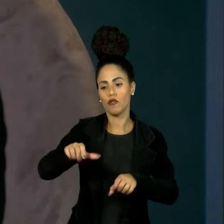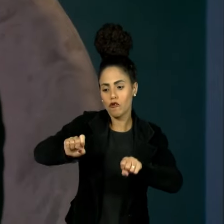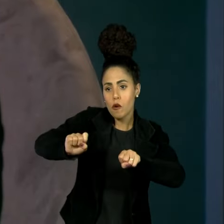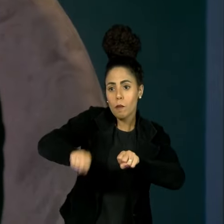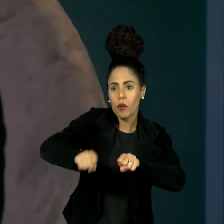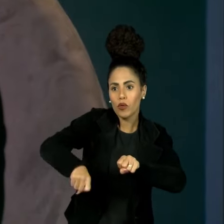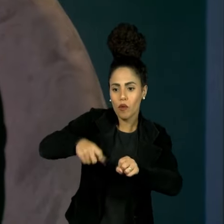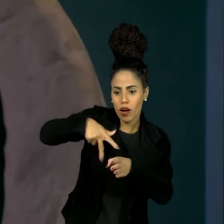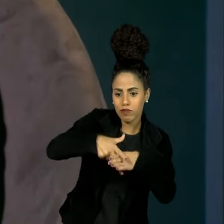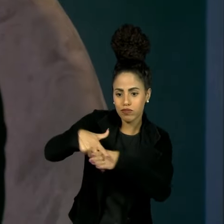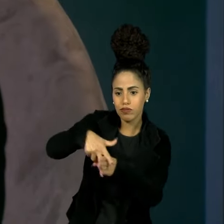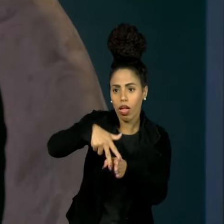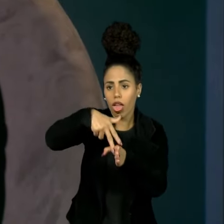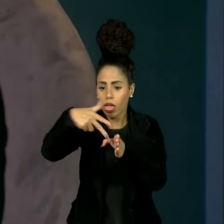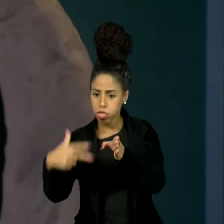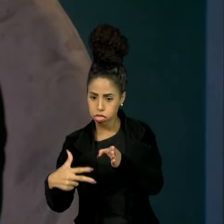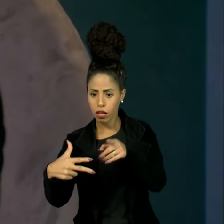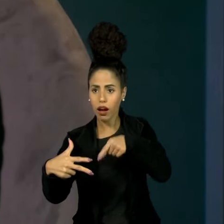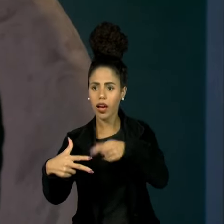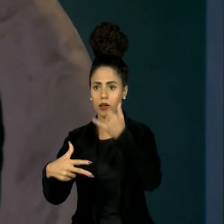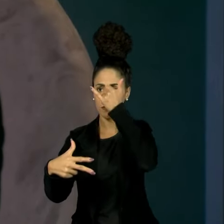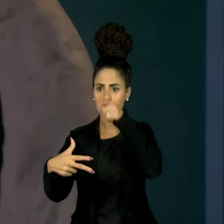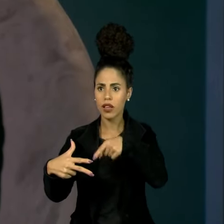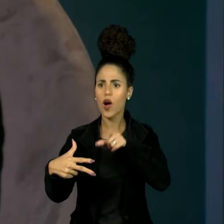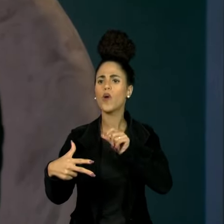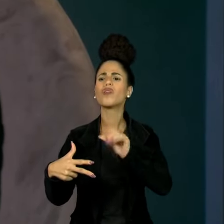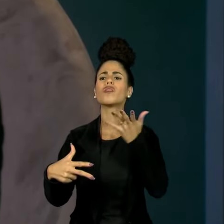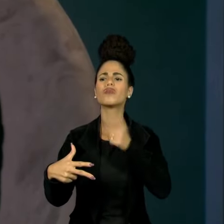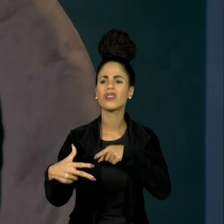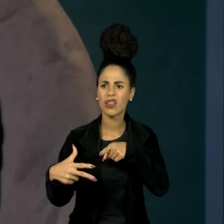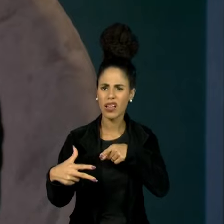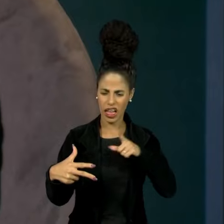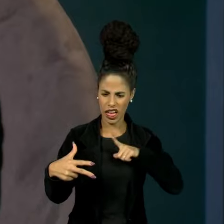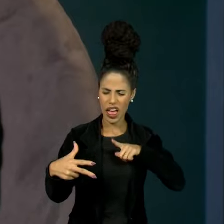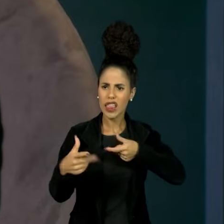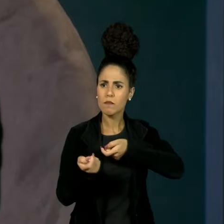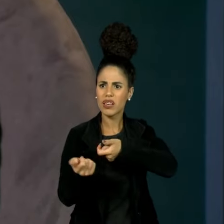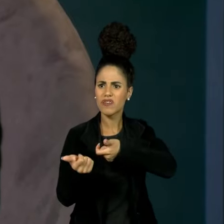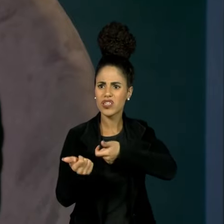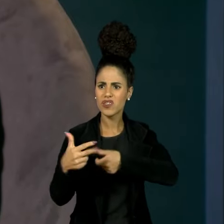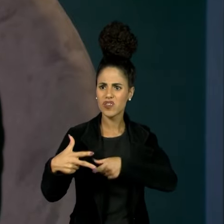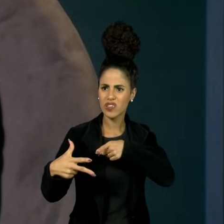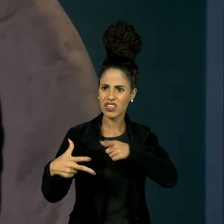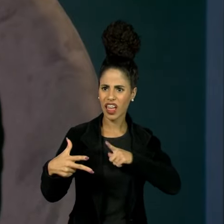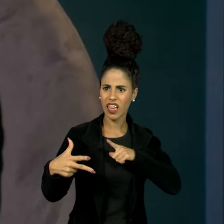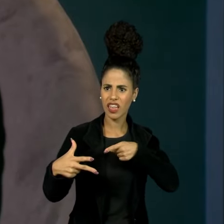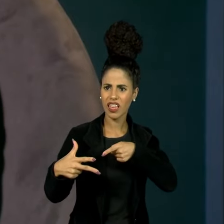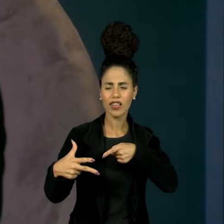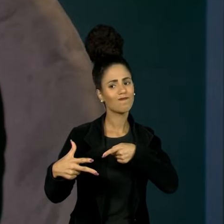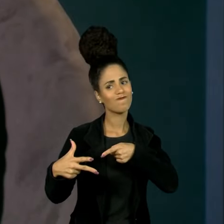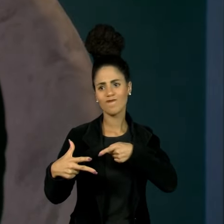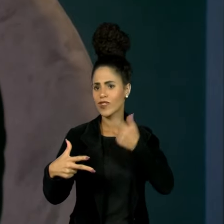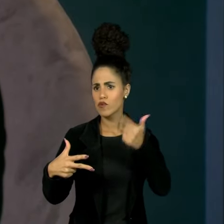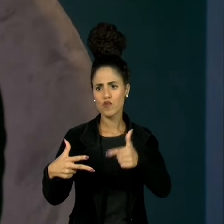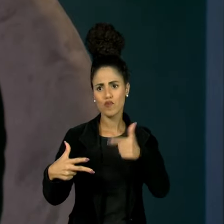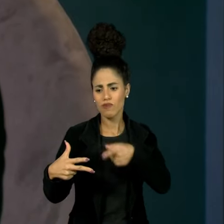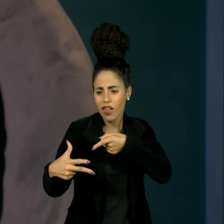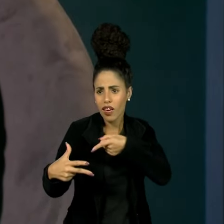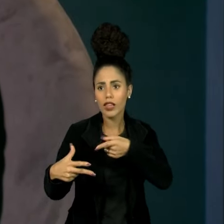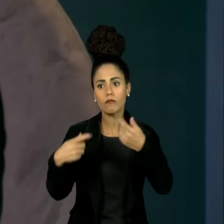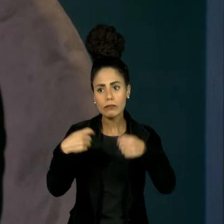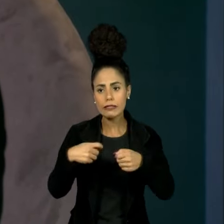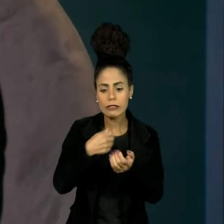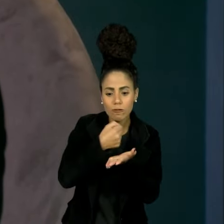motoristas de aplicativo, eles não têm a proteção previdenciária. Mas eles também poderiam se